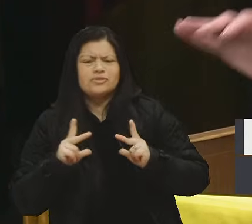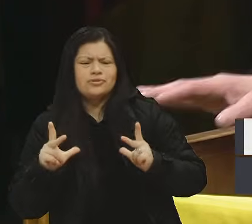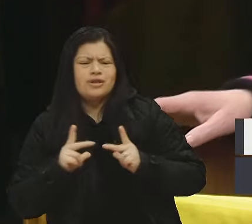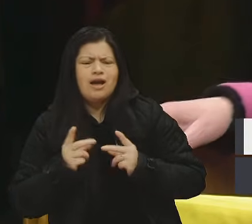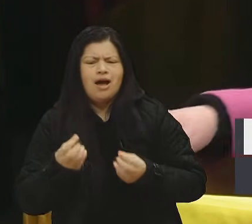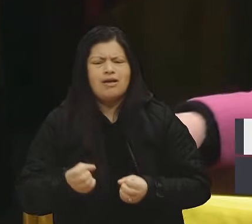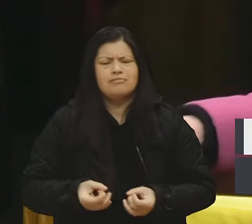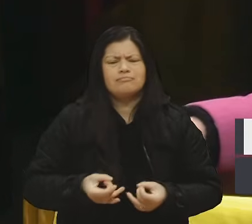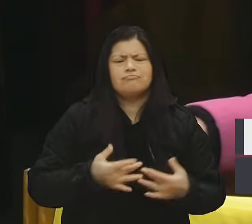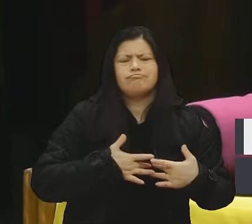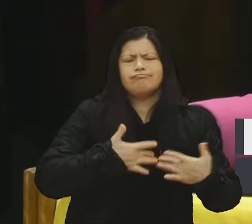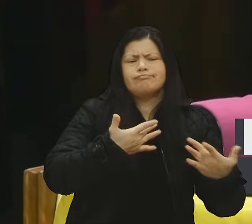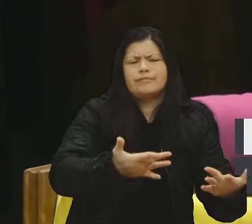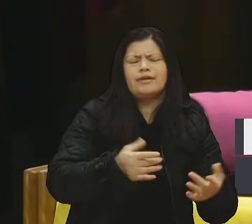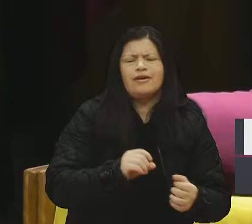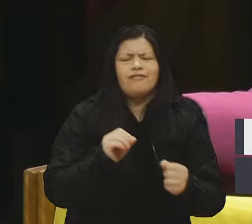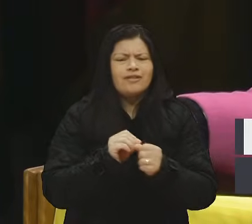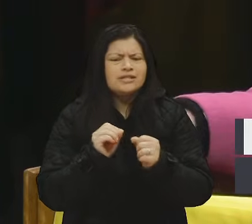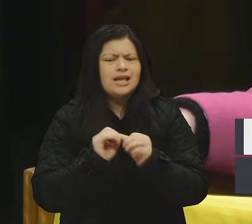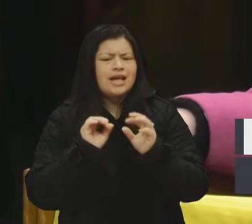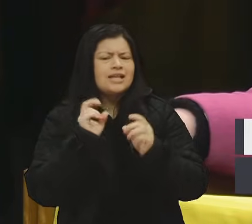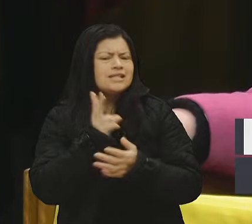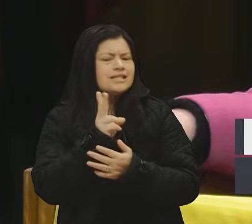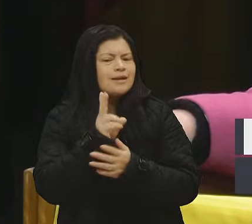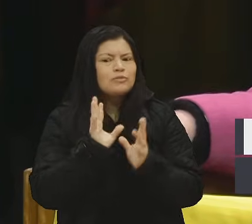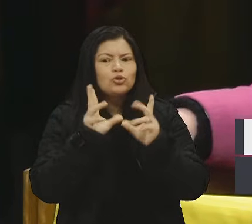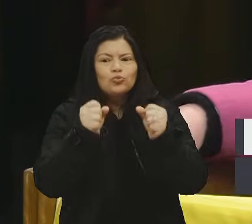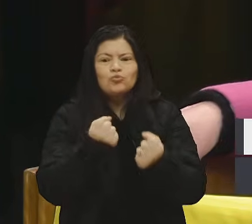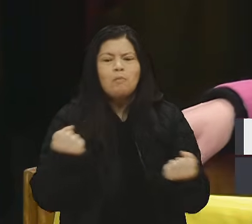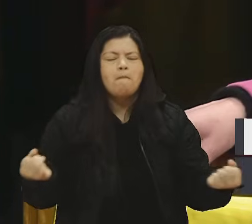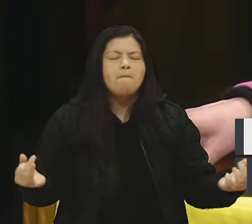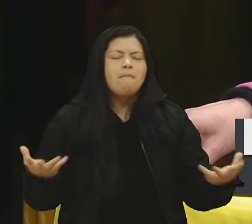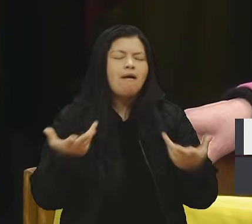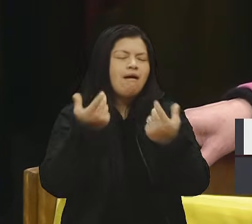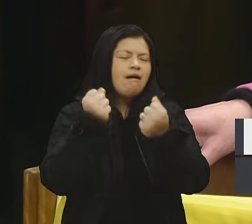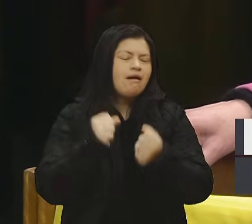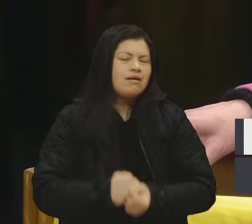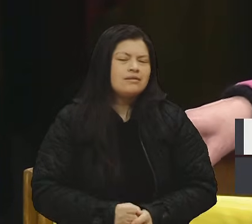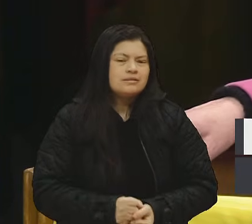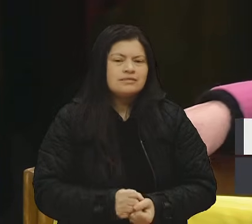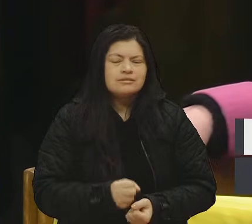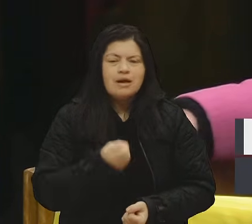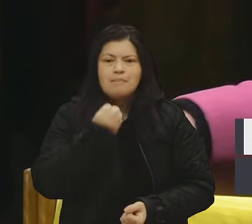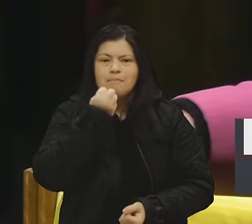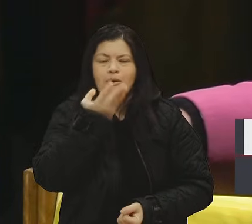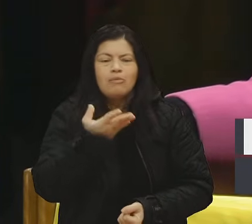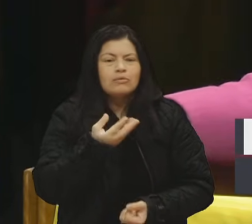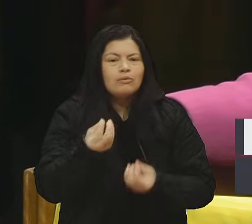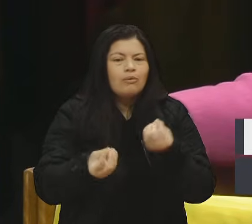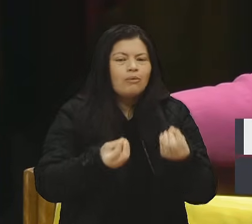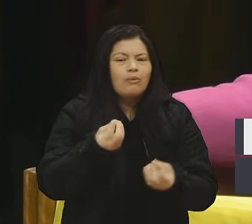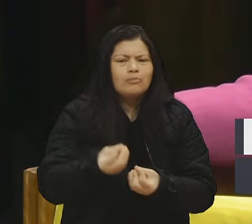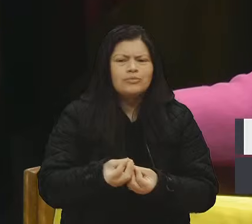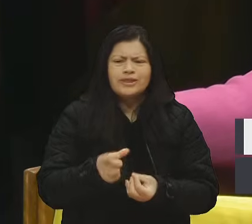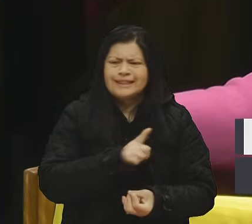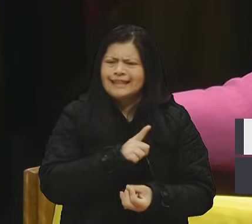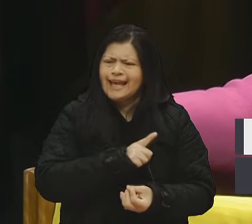doar, vamos fazer... Porque sempre tudo é maravilhoso. Mas se é tão bom assim, e se eles têm todo esse